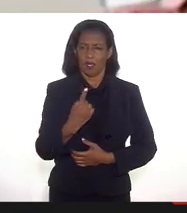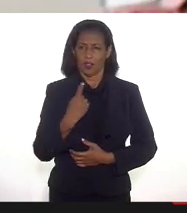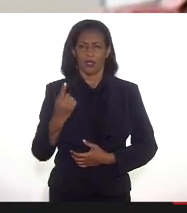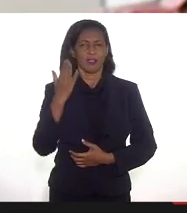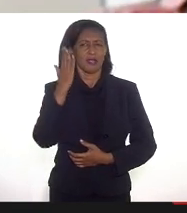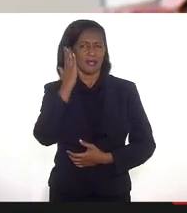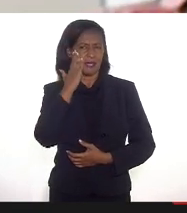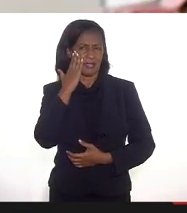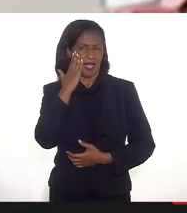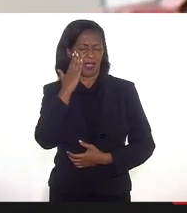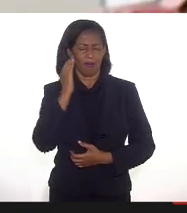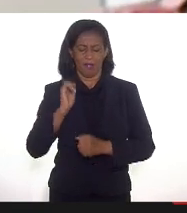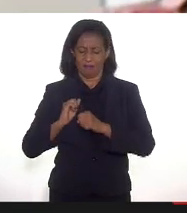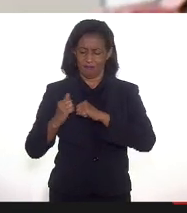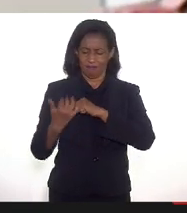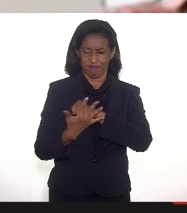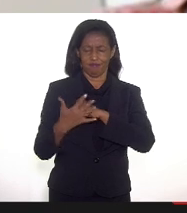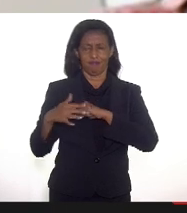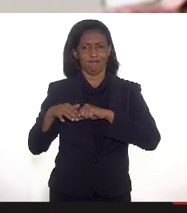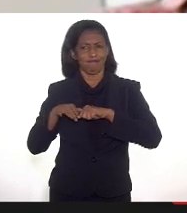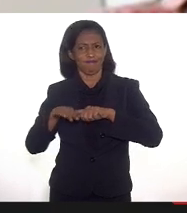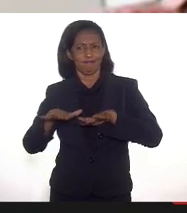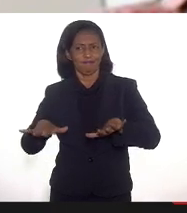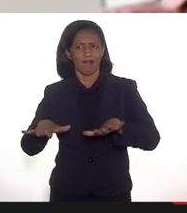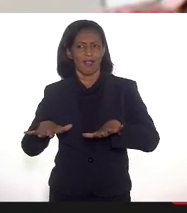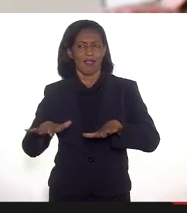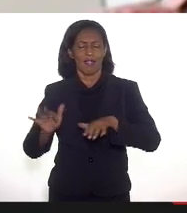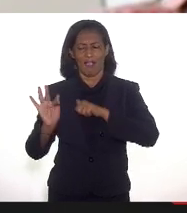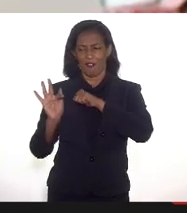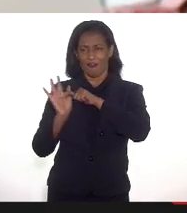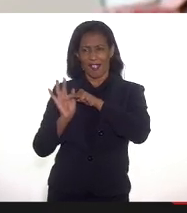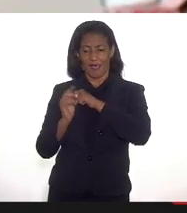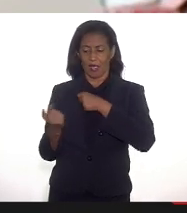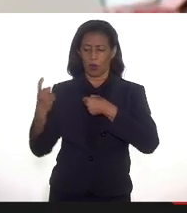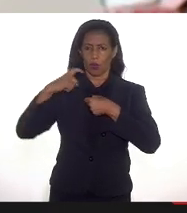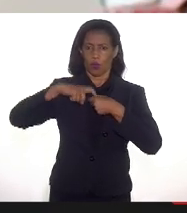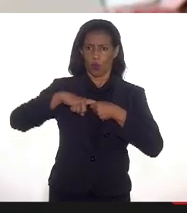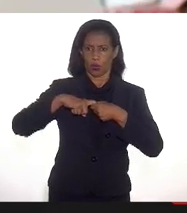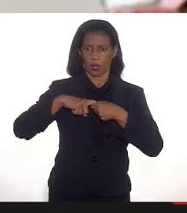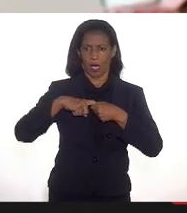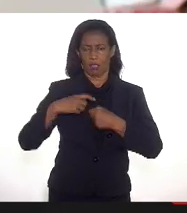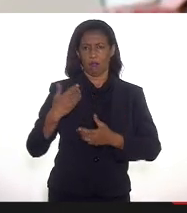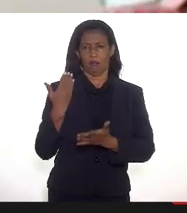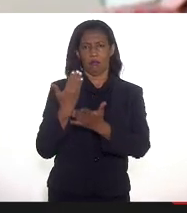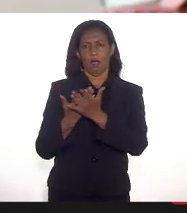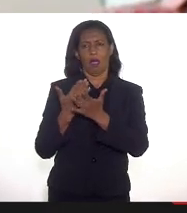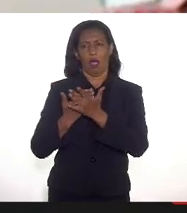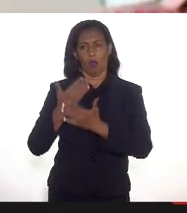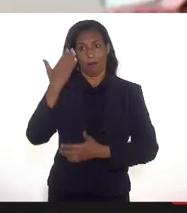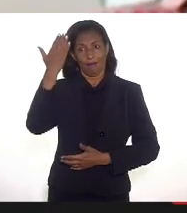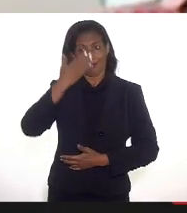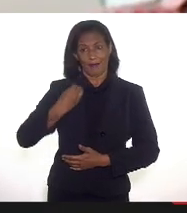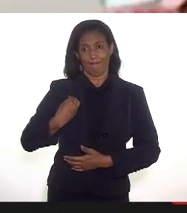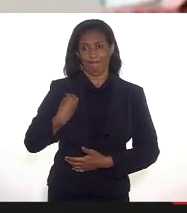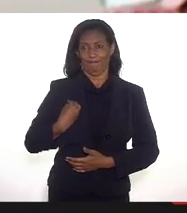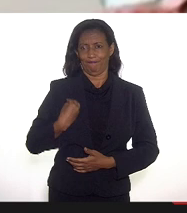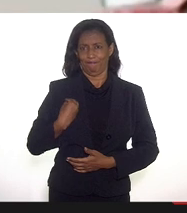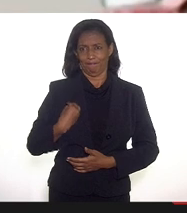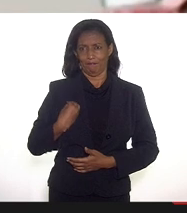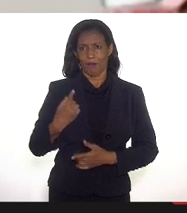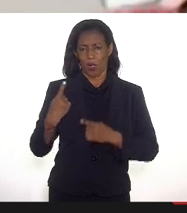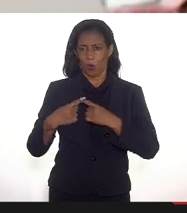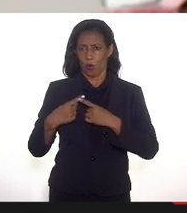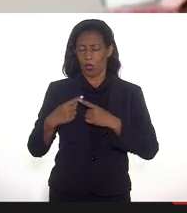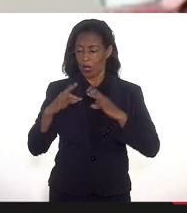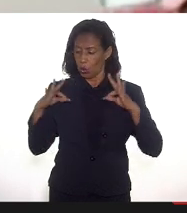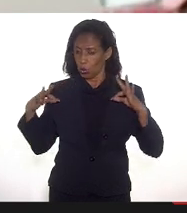é correta a posição da FAETEC de não retomar as atividades presenciais, né, que expõe todo o seu corpo